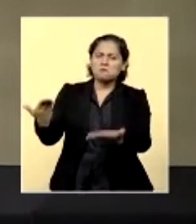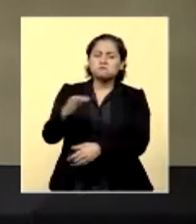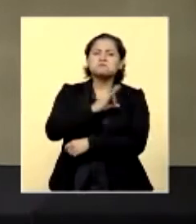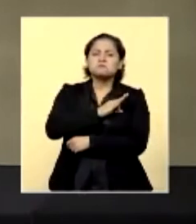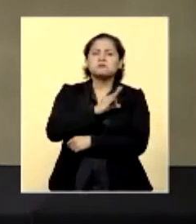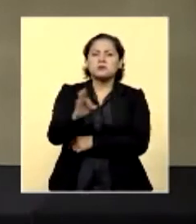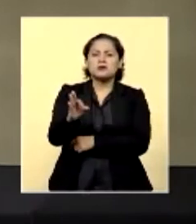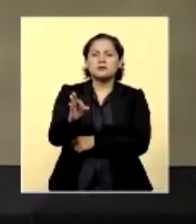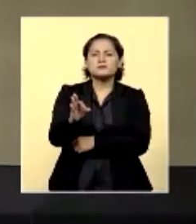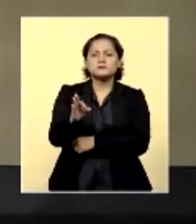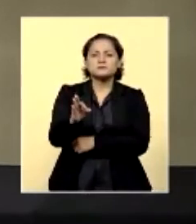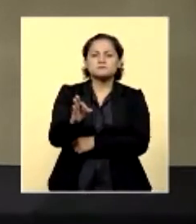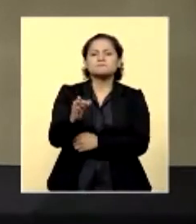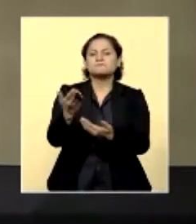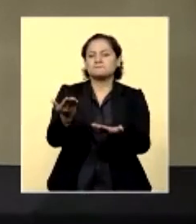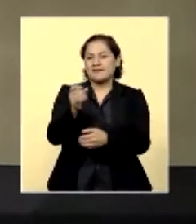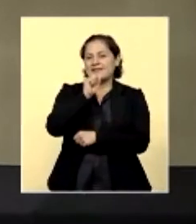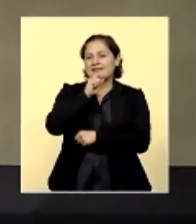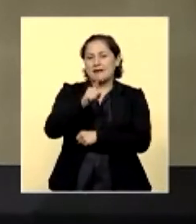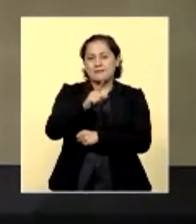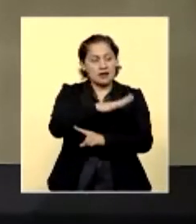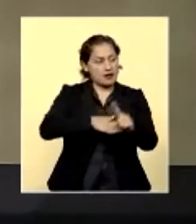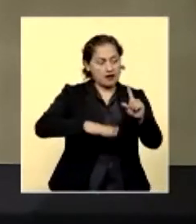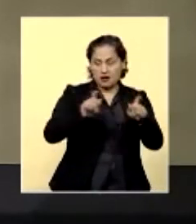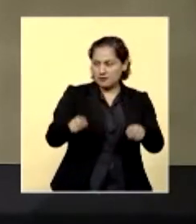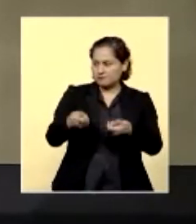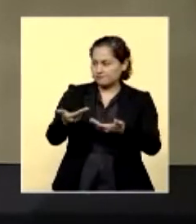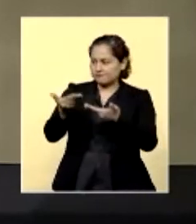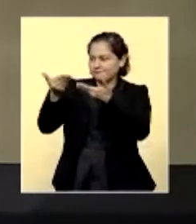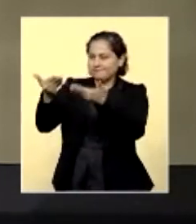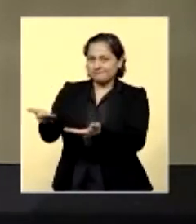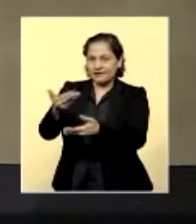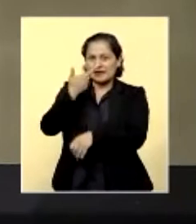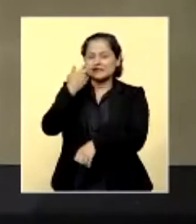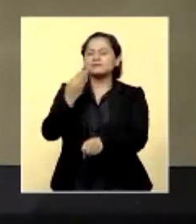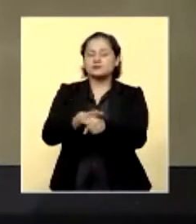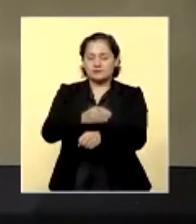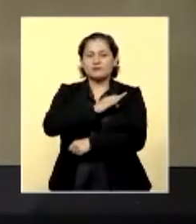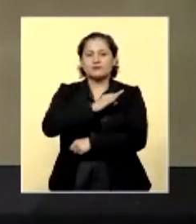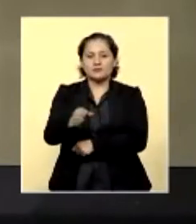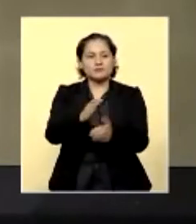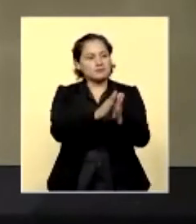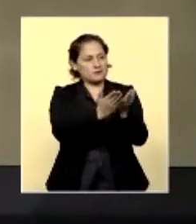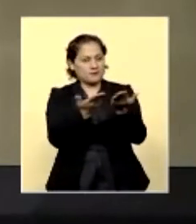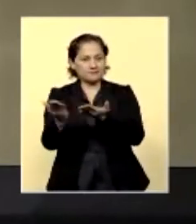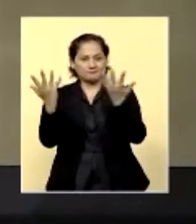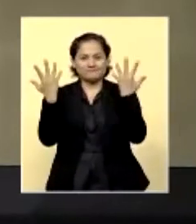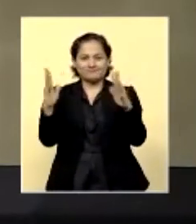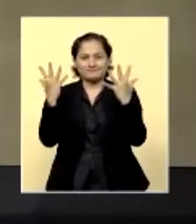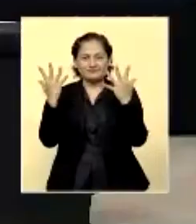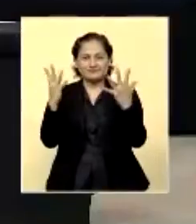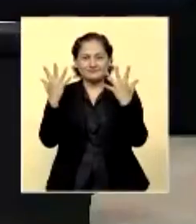o ambiente y a quien podemos confiarle el ambiente. Então peço para ele uma salva y pido para él un aplauso.